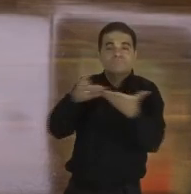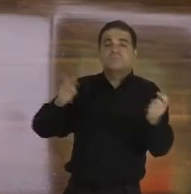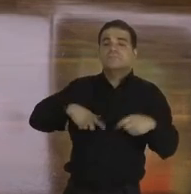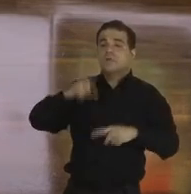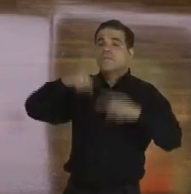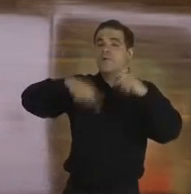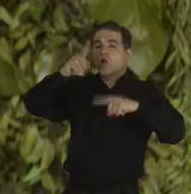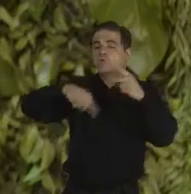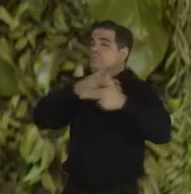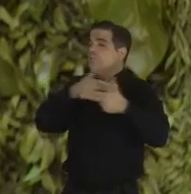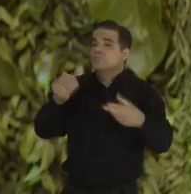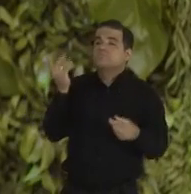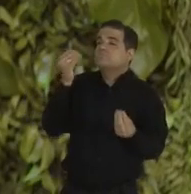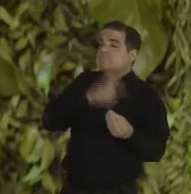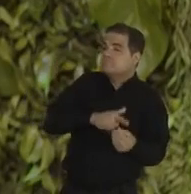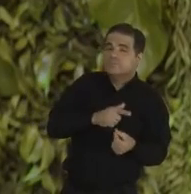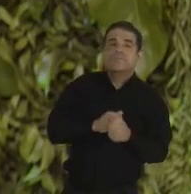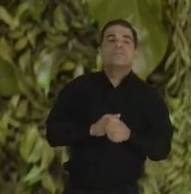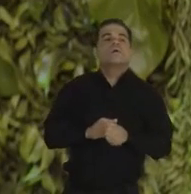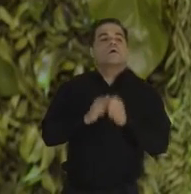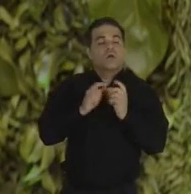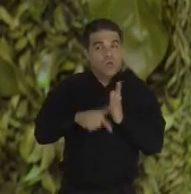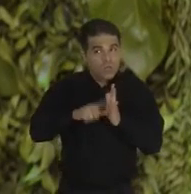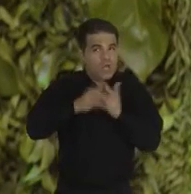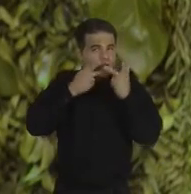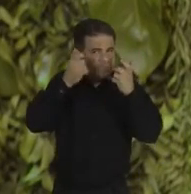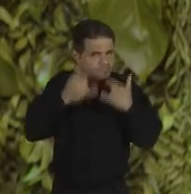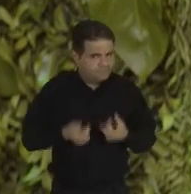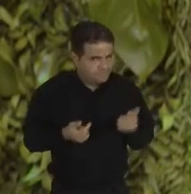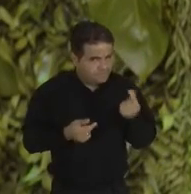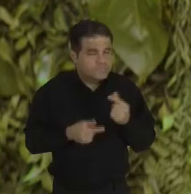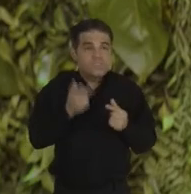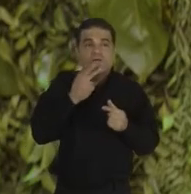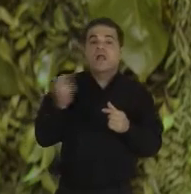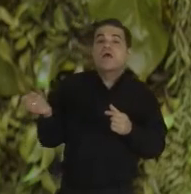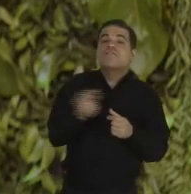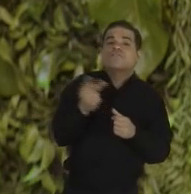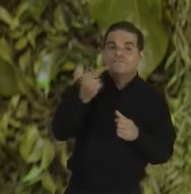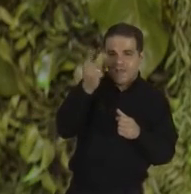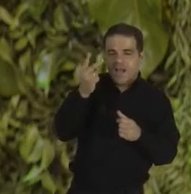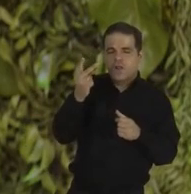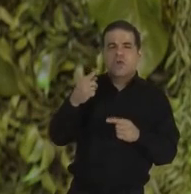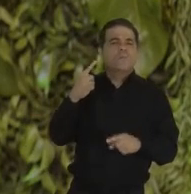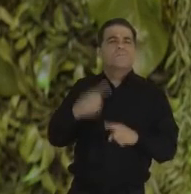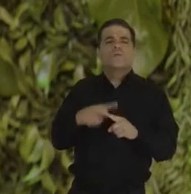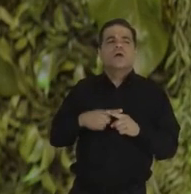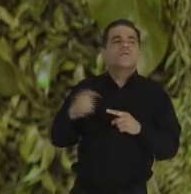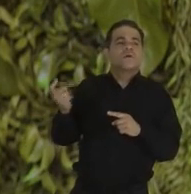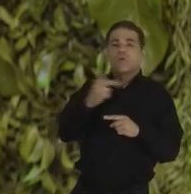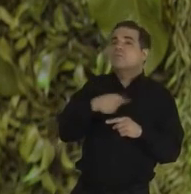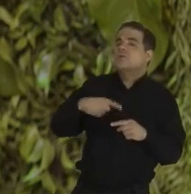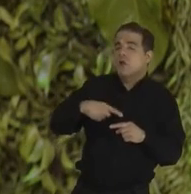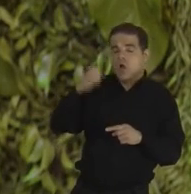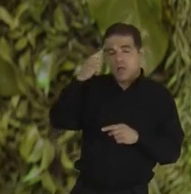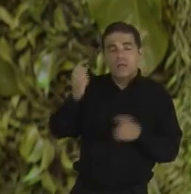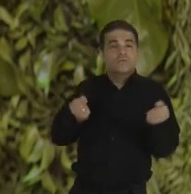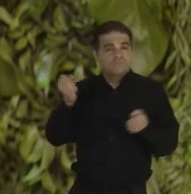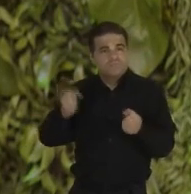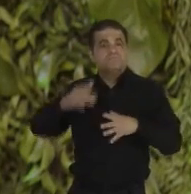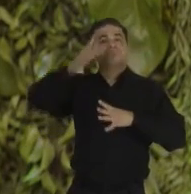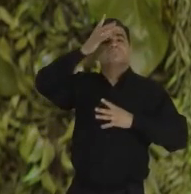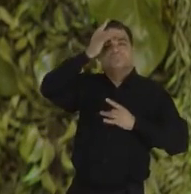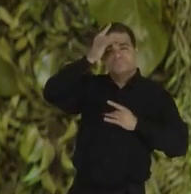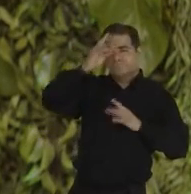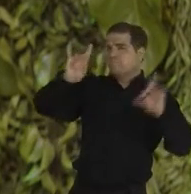eles terem esse produto incrível ponto de falar de preço a gente sempre fala de valor né porque valor que a gente tem um veículo com